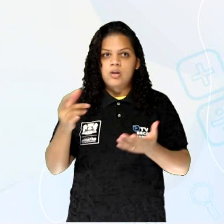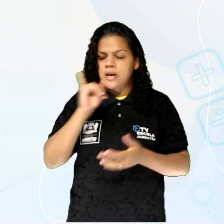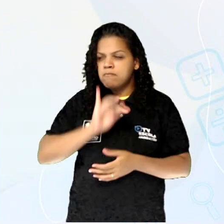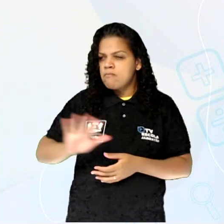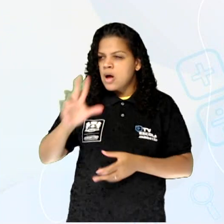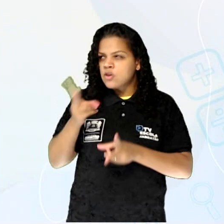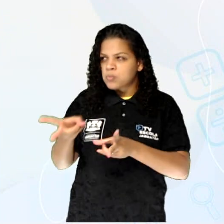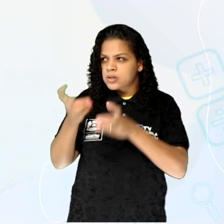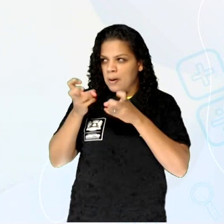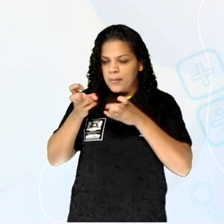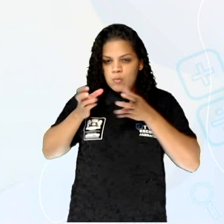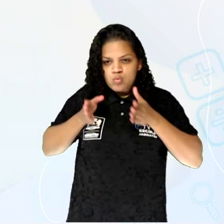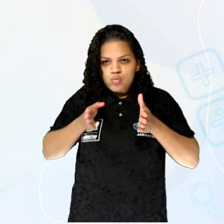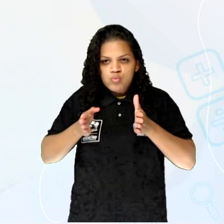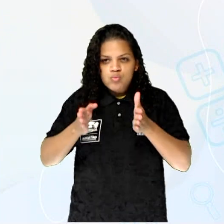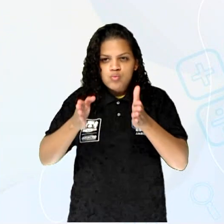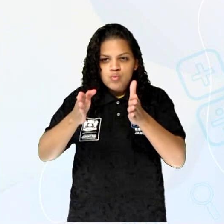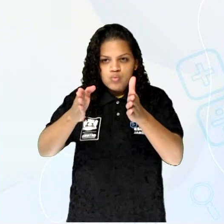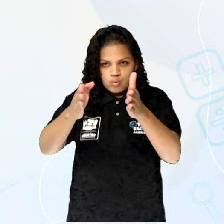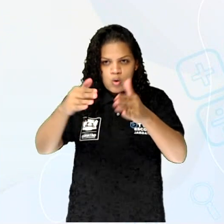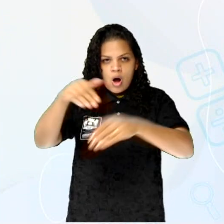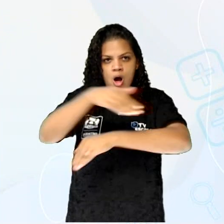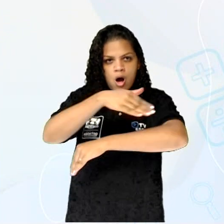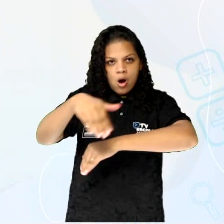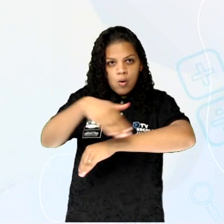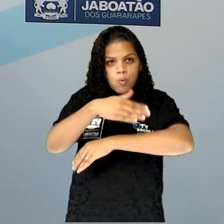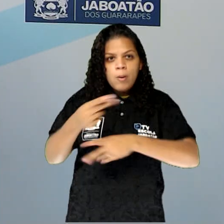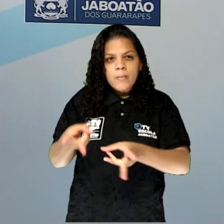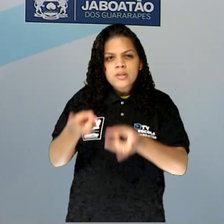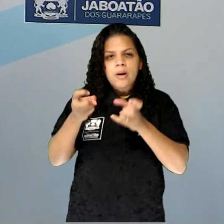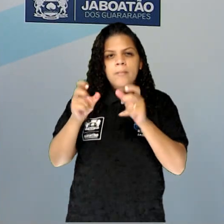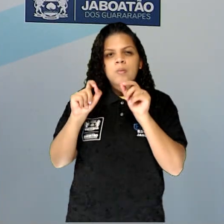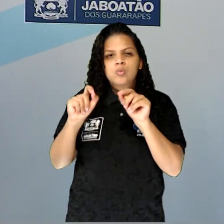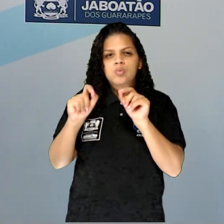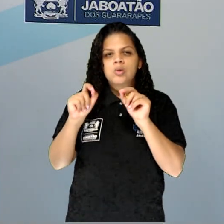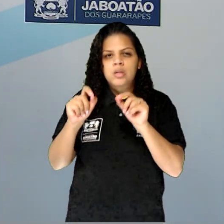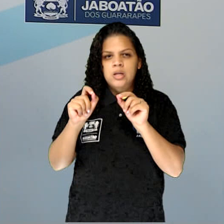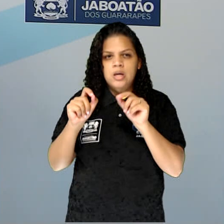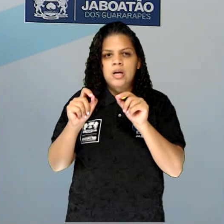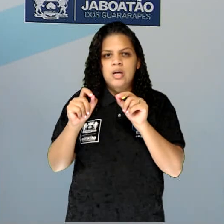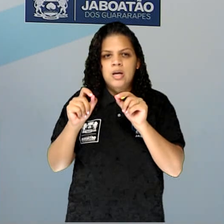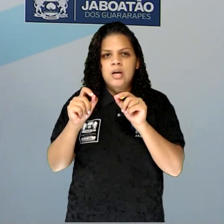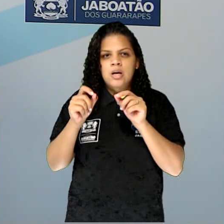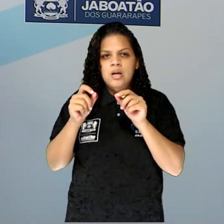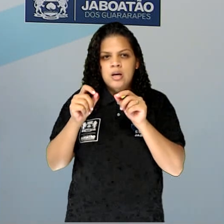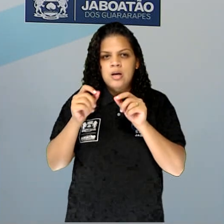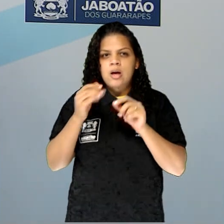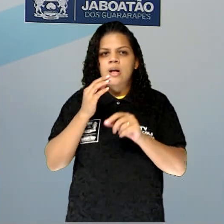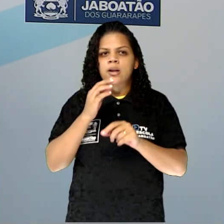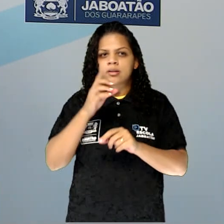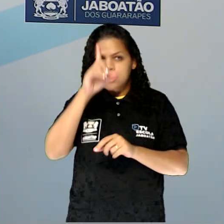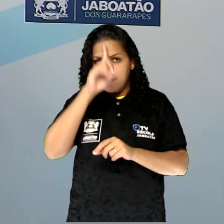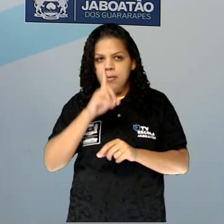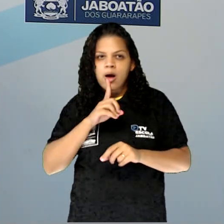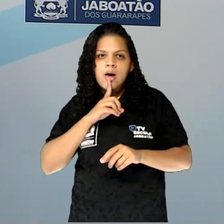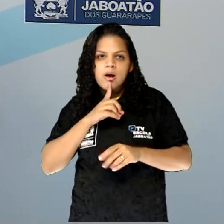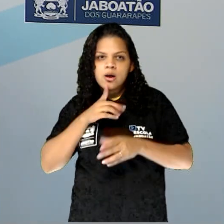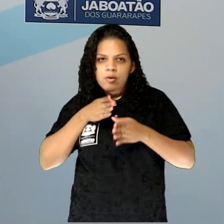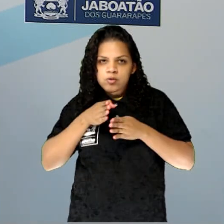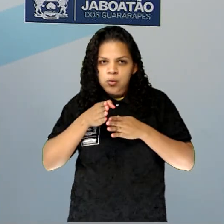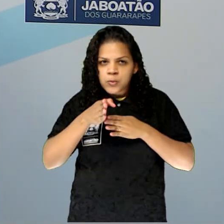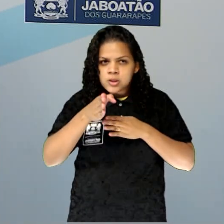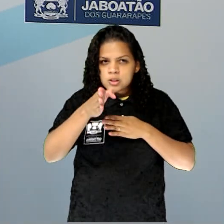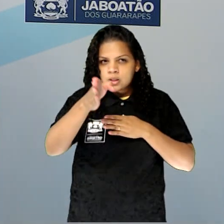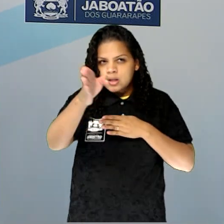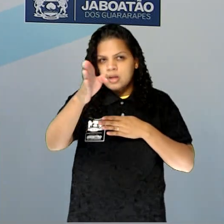e as faixas pintadas na rodovia nos dão a ideia de que elas são ilimitadas são